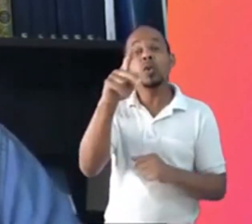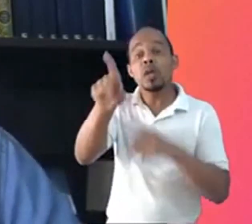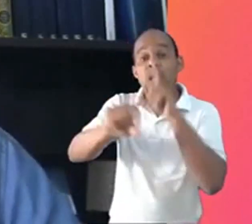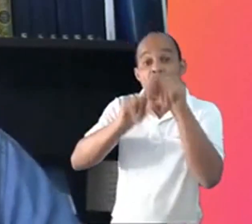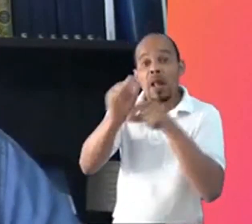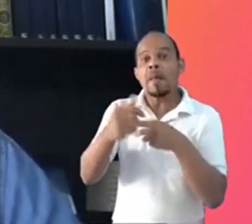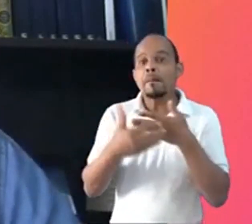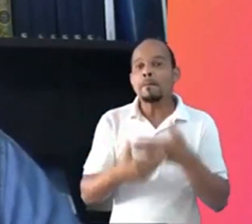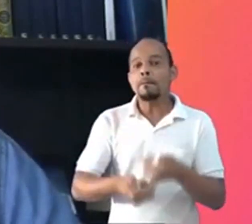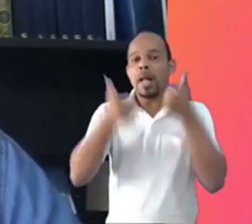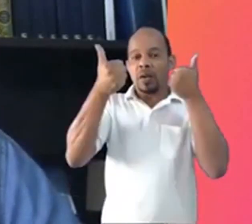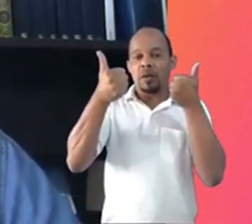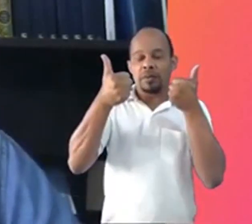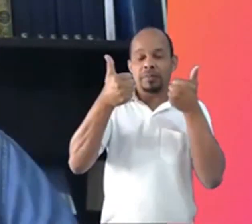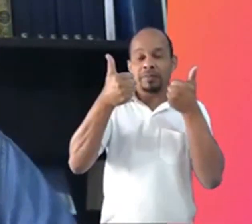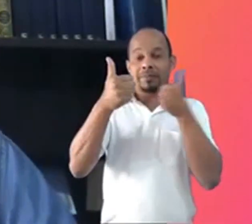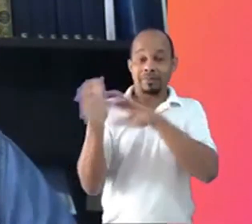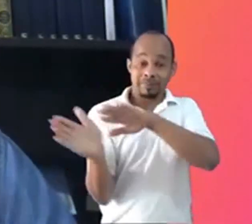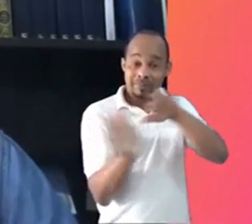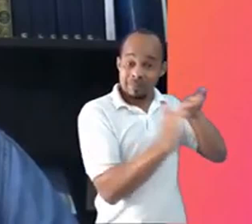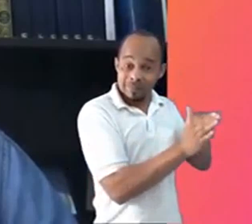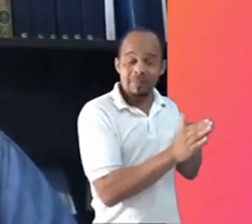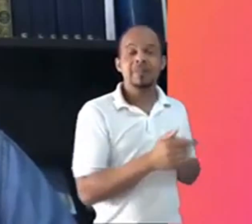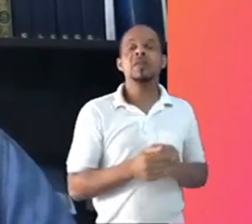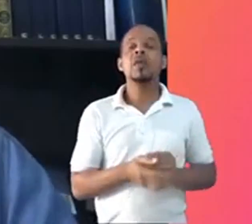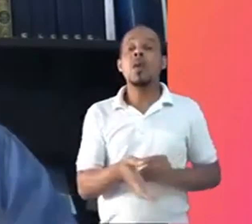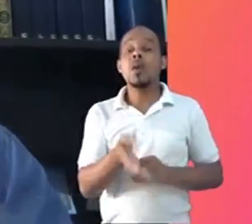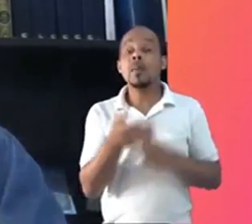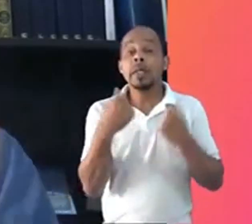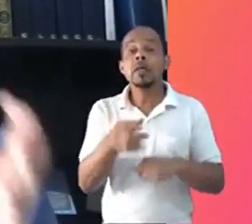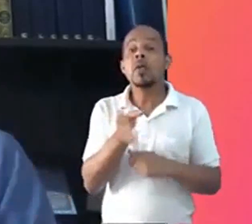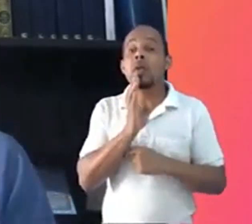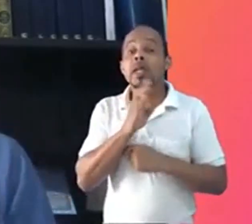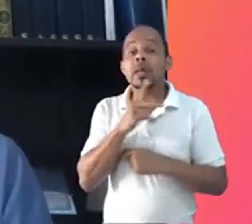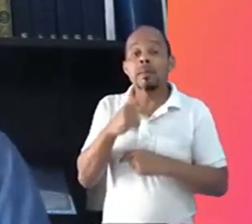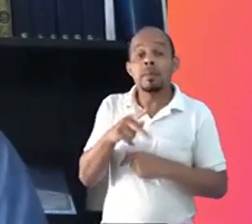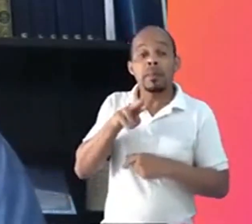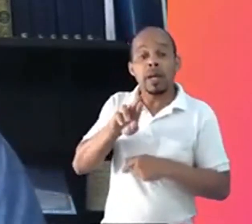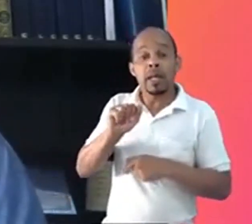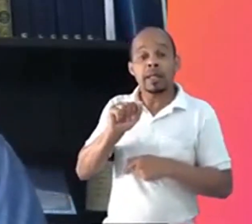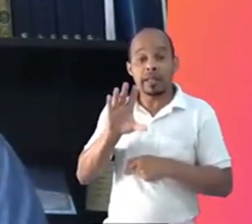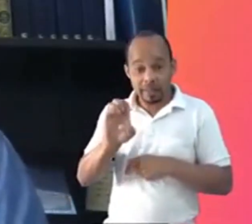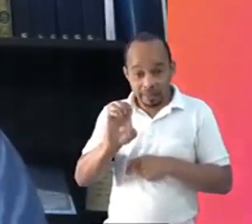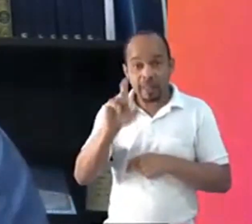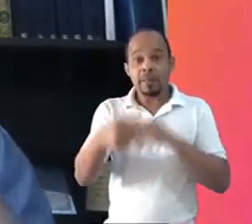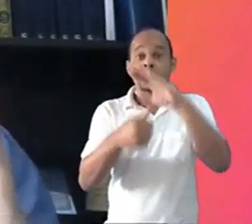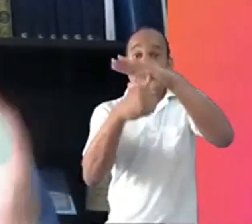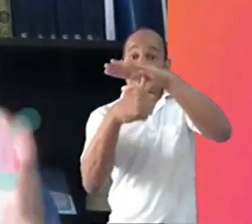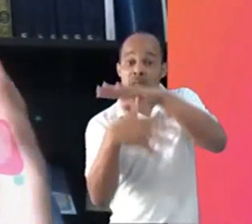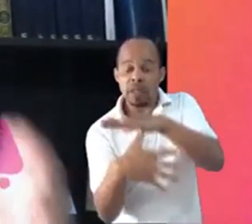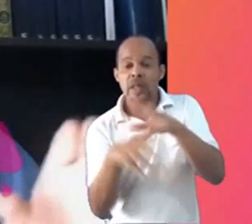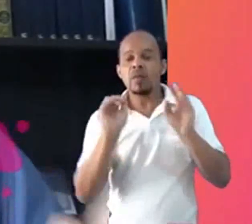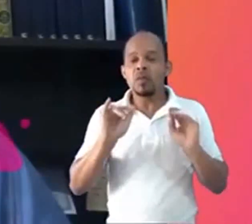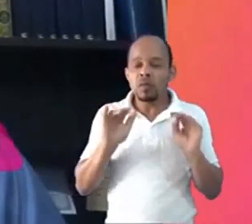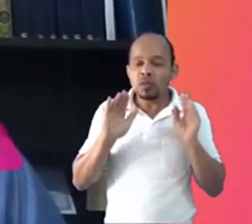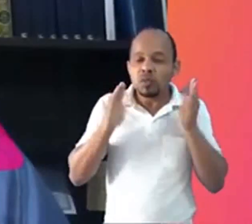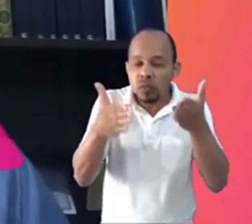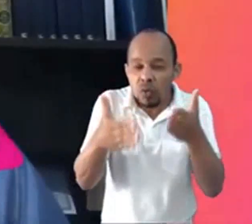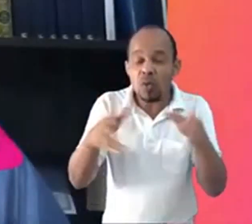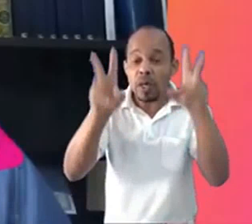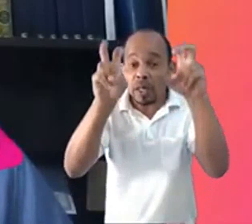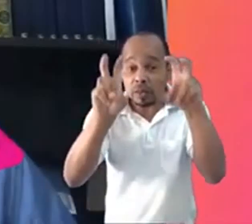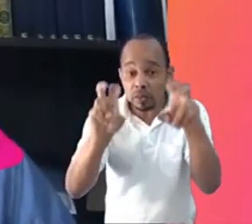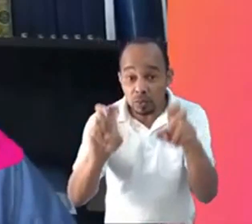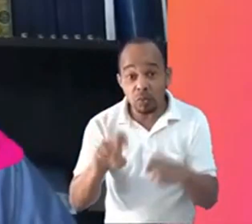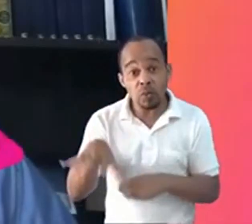Faça as escolhas da melhor maneira possível. Outra coisa, conheça a página da praça. É a Pró-Reitoria de Assuntos